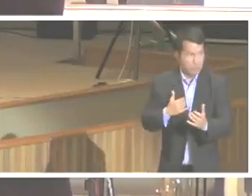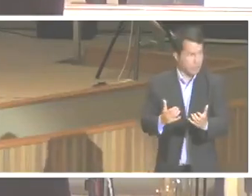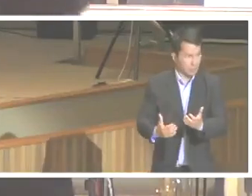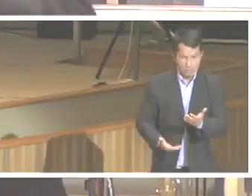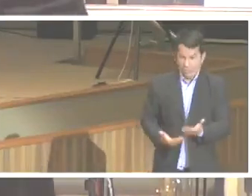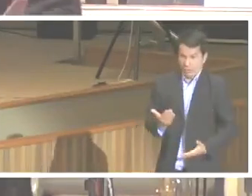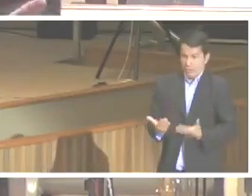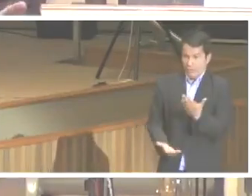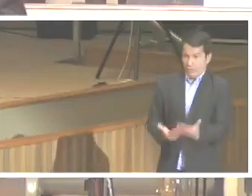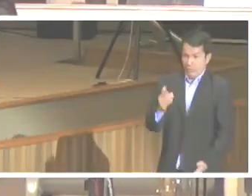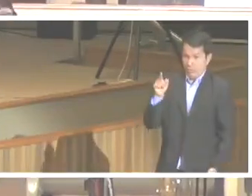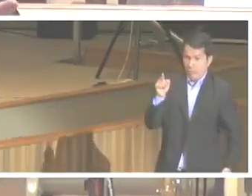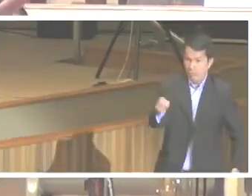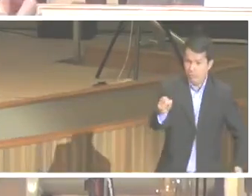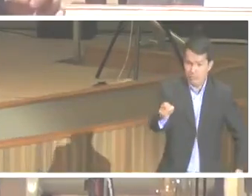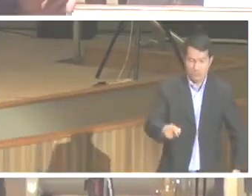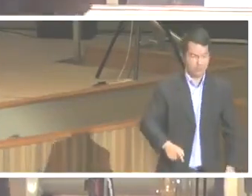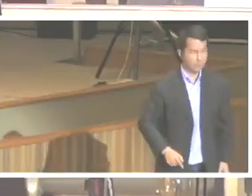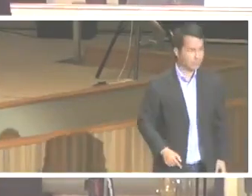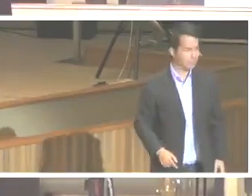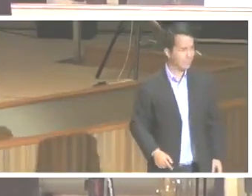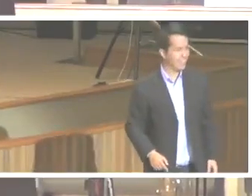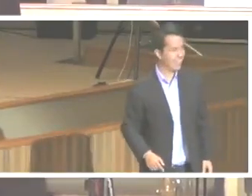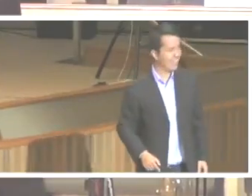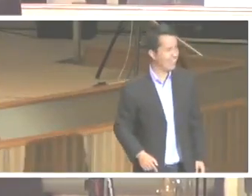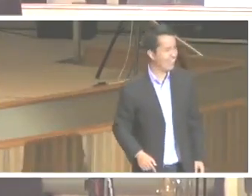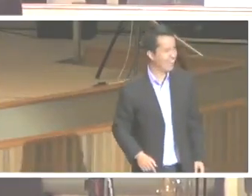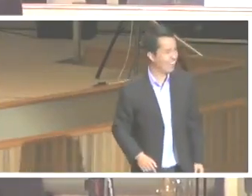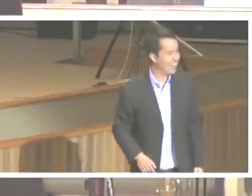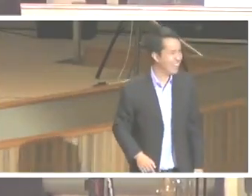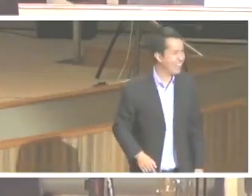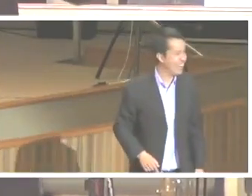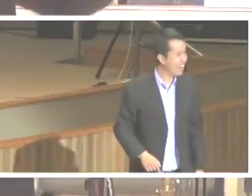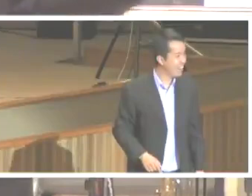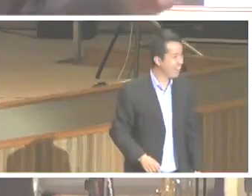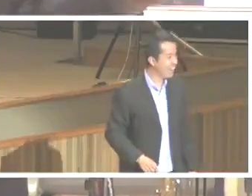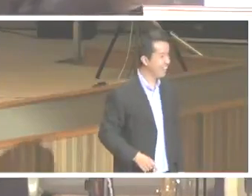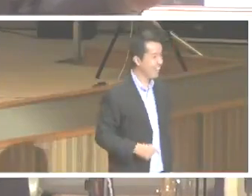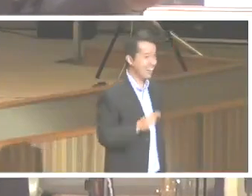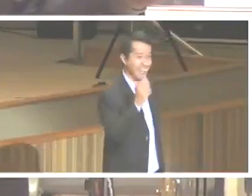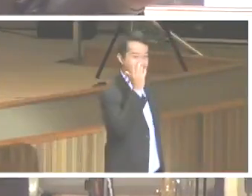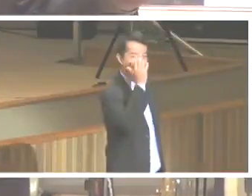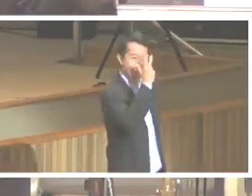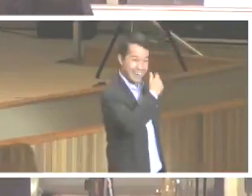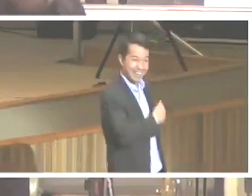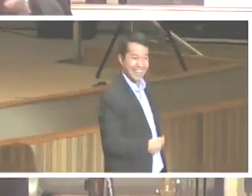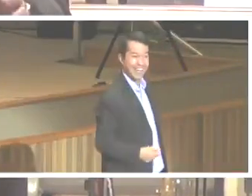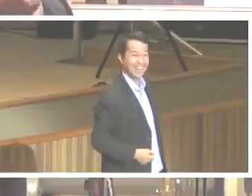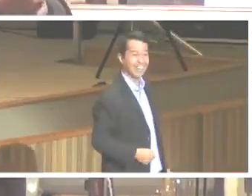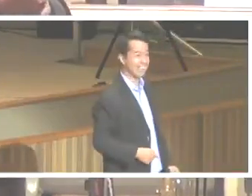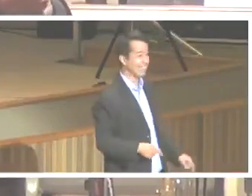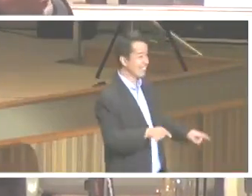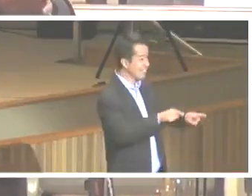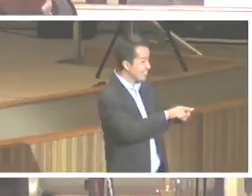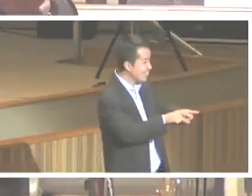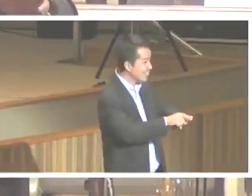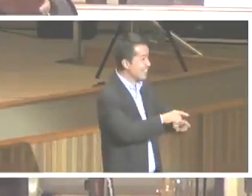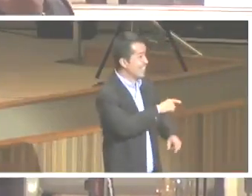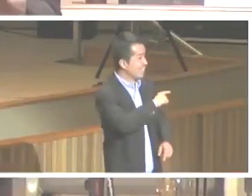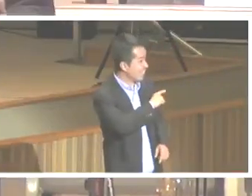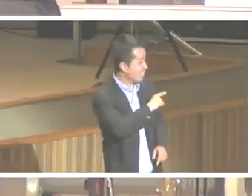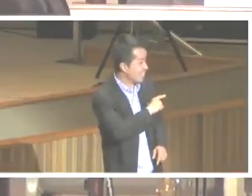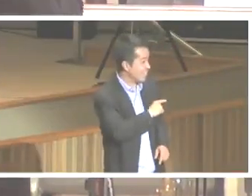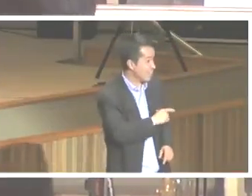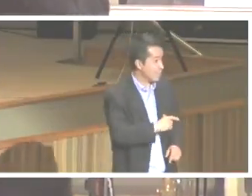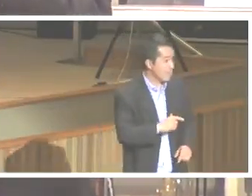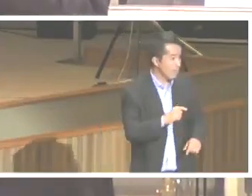ela poderia ter dito a minha casa é a tua casa e talvez não tivesse o mesmo sentido ea grandeza mas